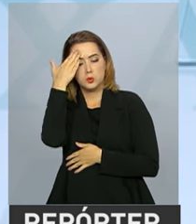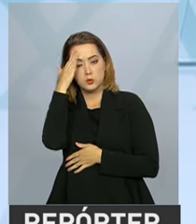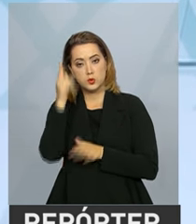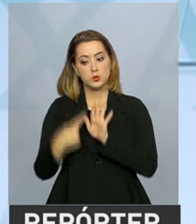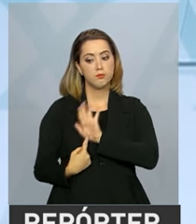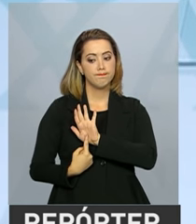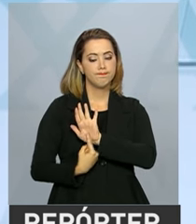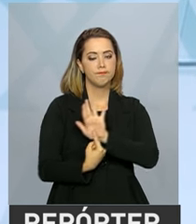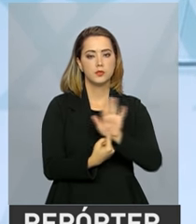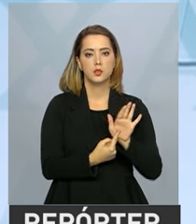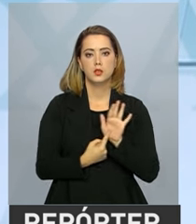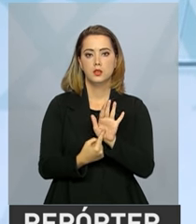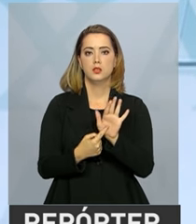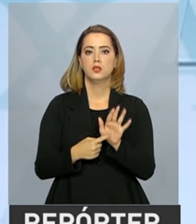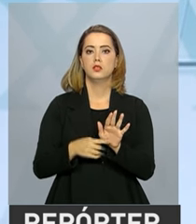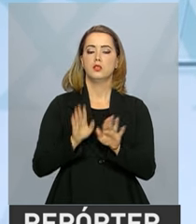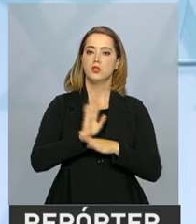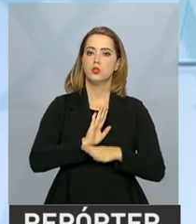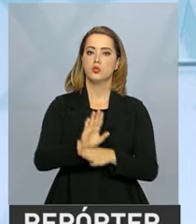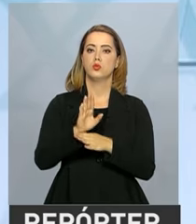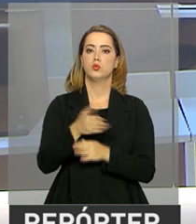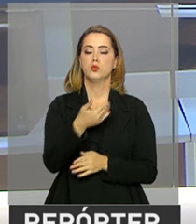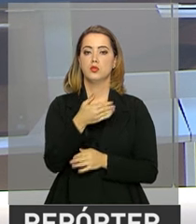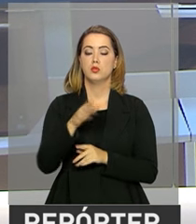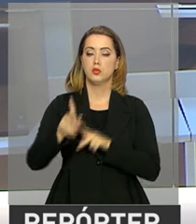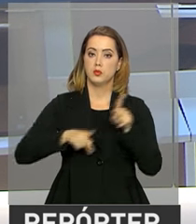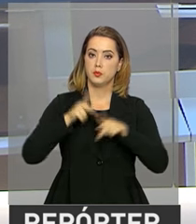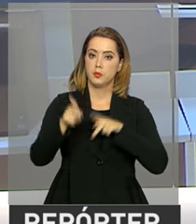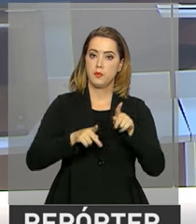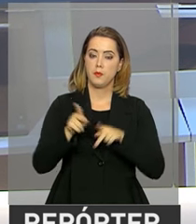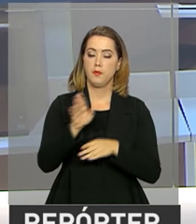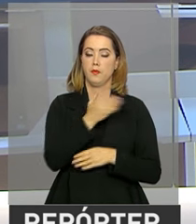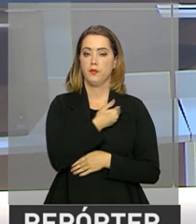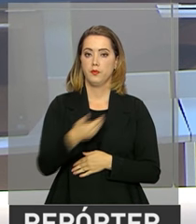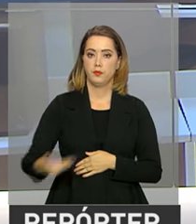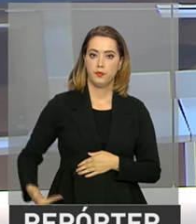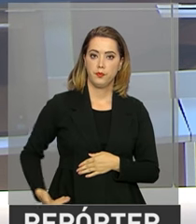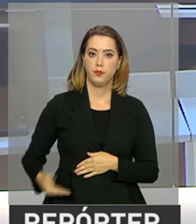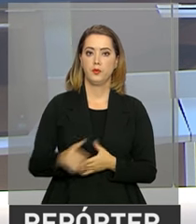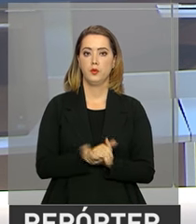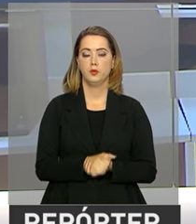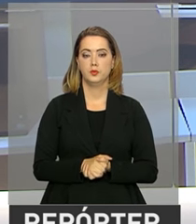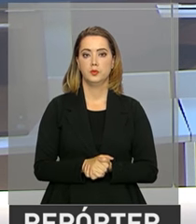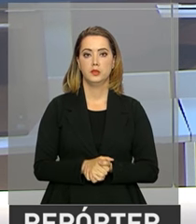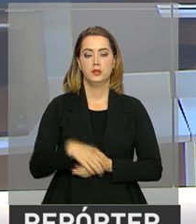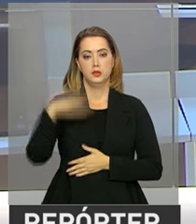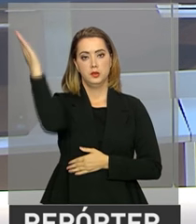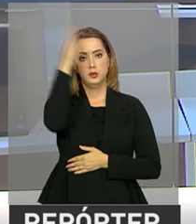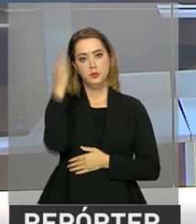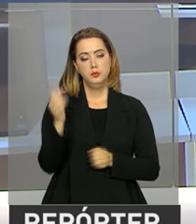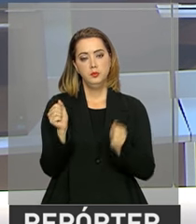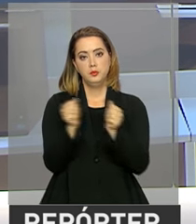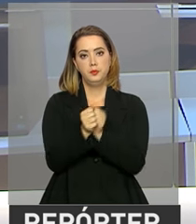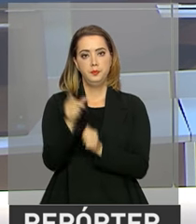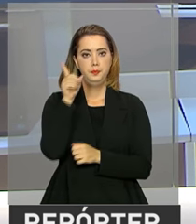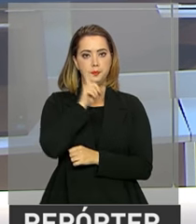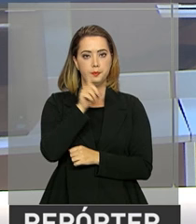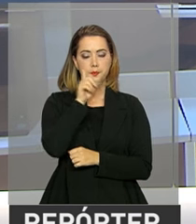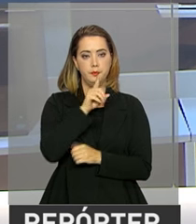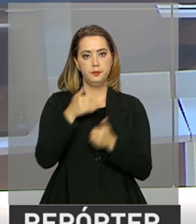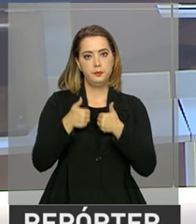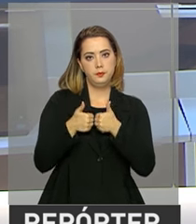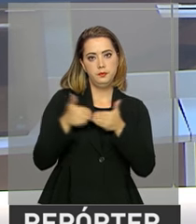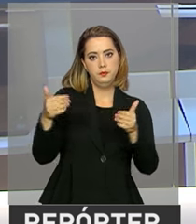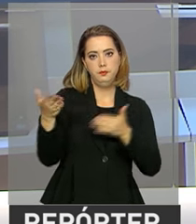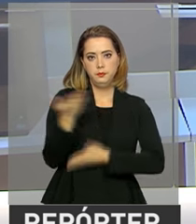grande suporte popular para o governo. Brasil e Estados Unidos querem ampliar os negócios na área de